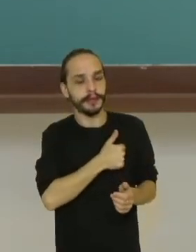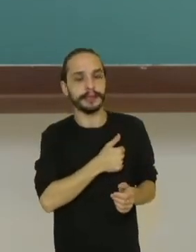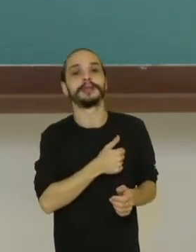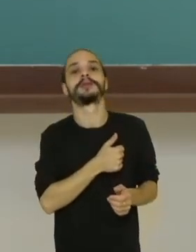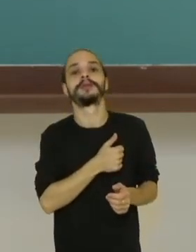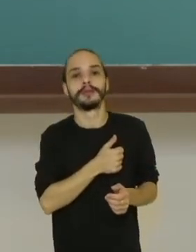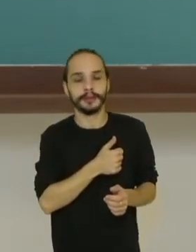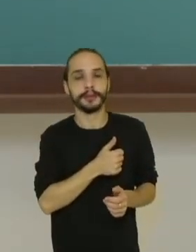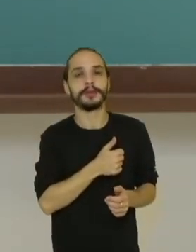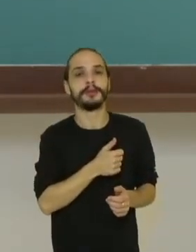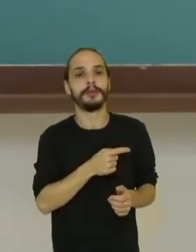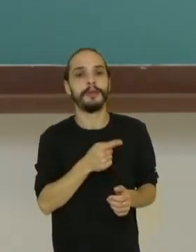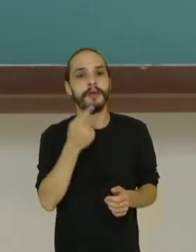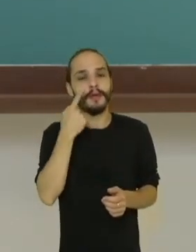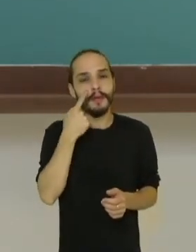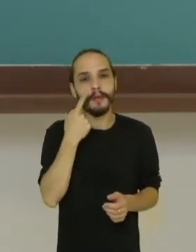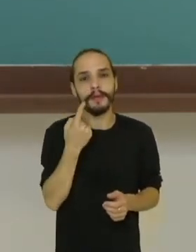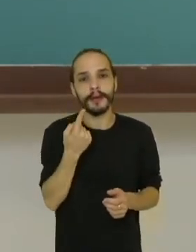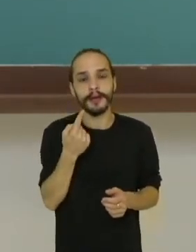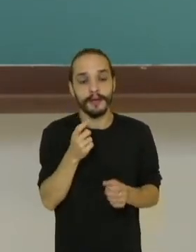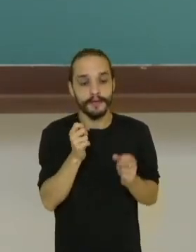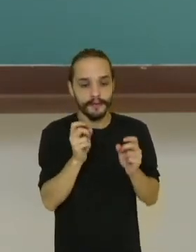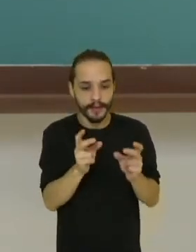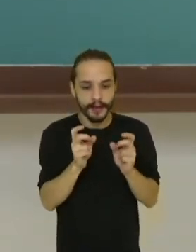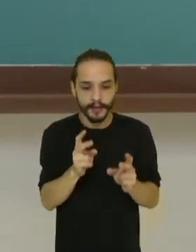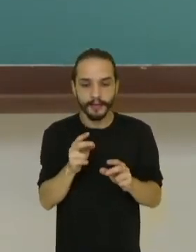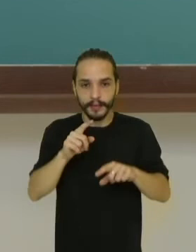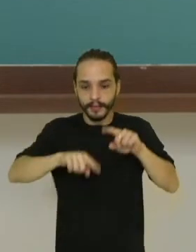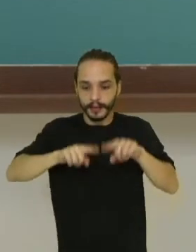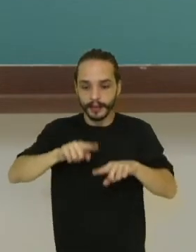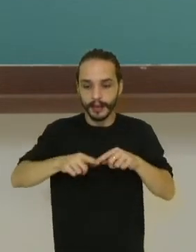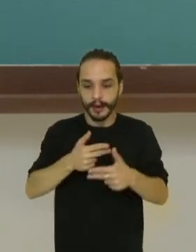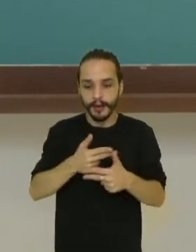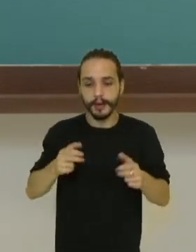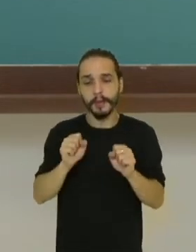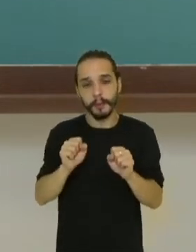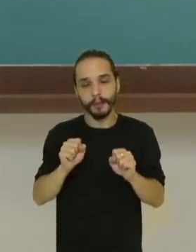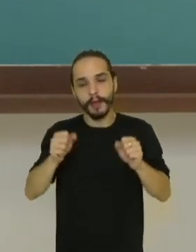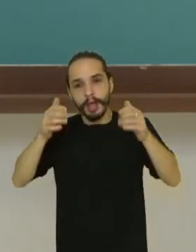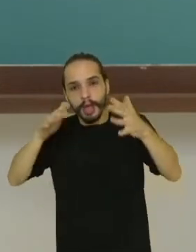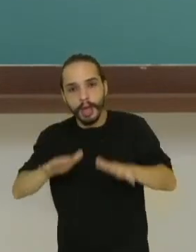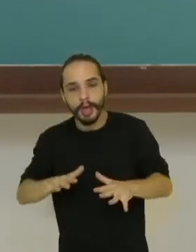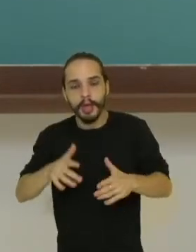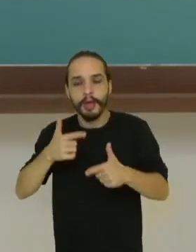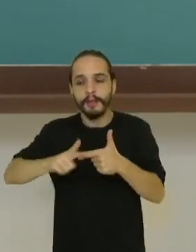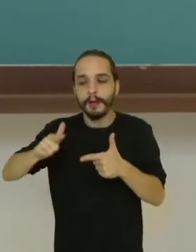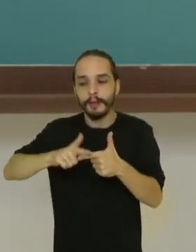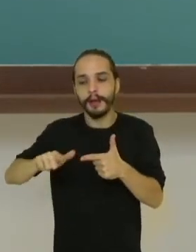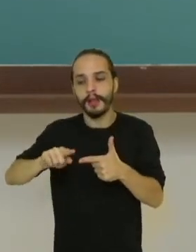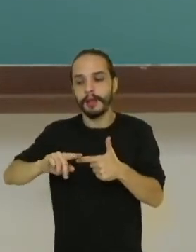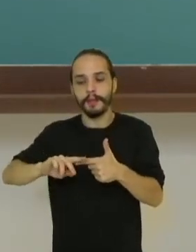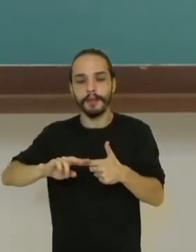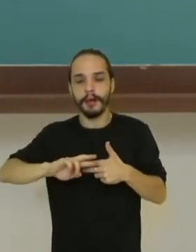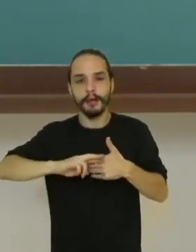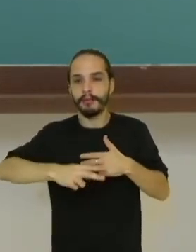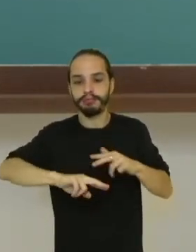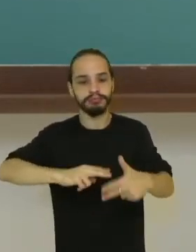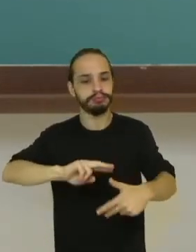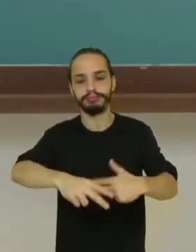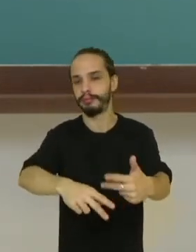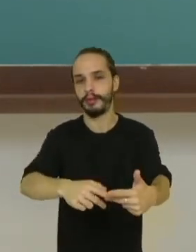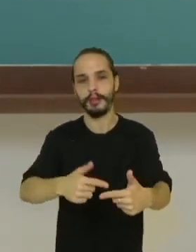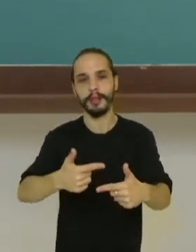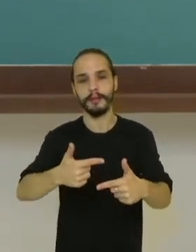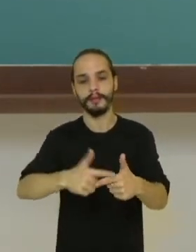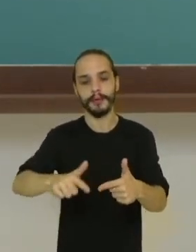repare, fornecedores de matérias-primas podem passar por crises, problemas que vai desencadear um efeito em cascata, né, nos outros